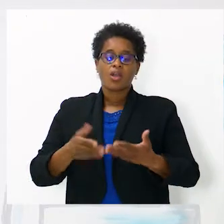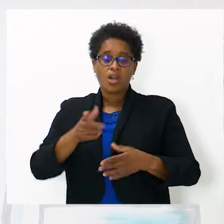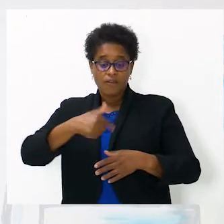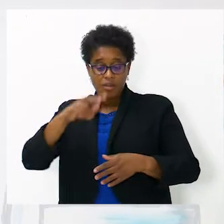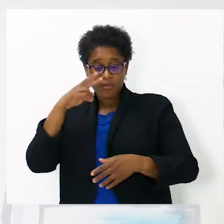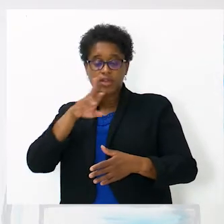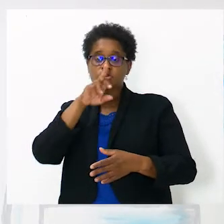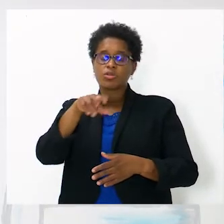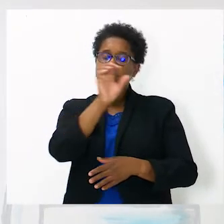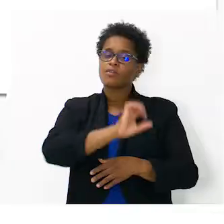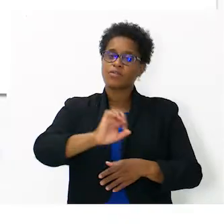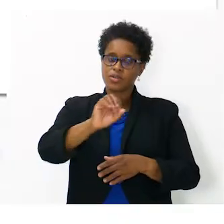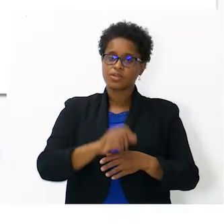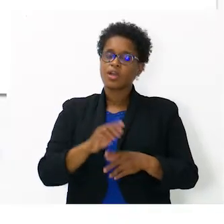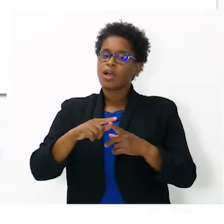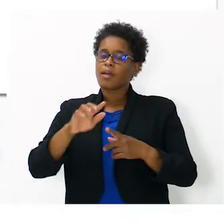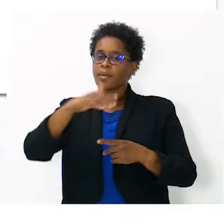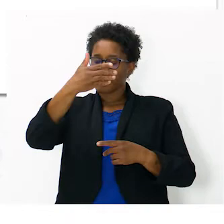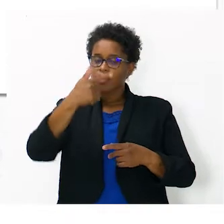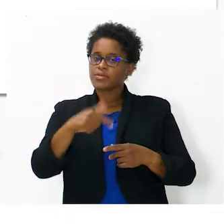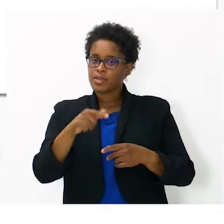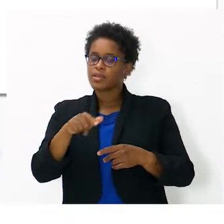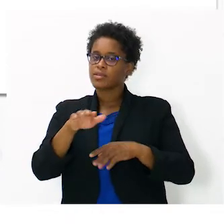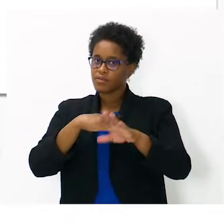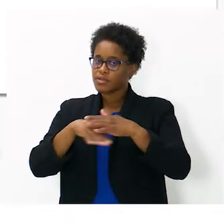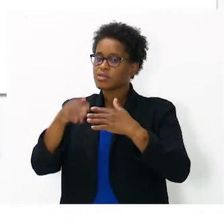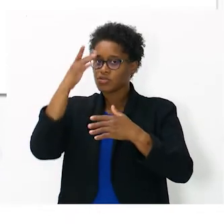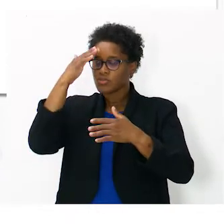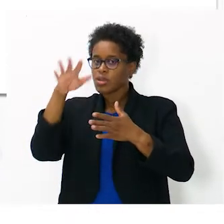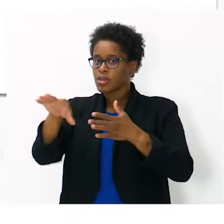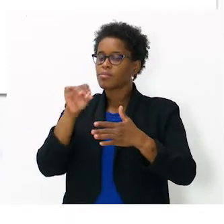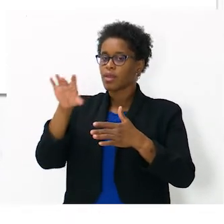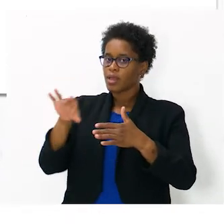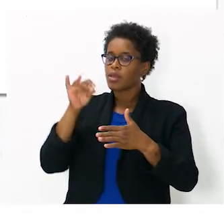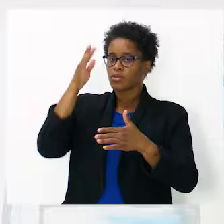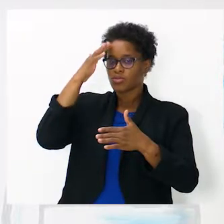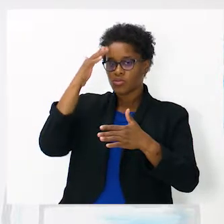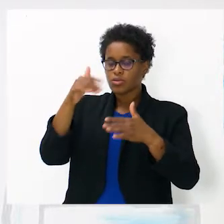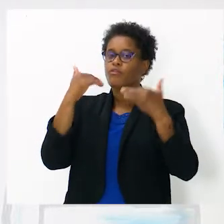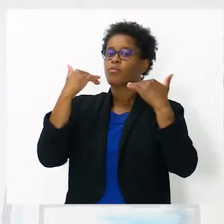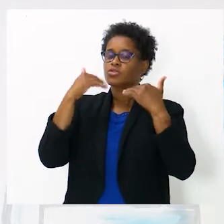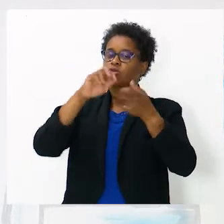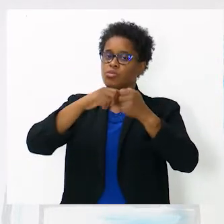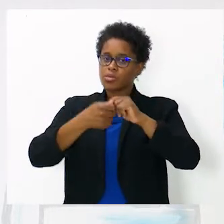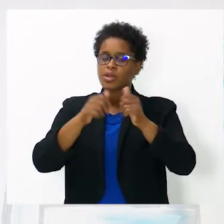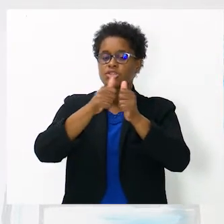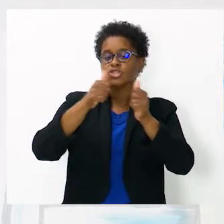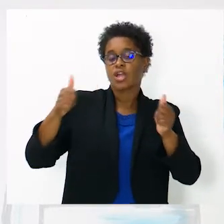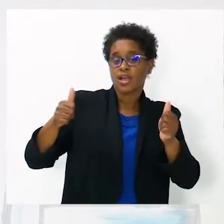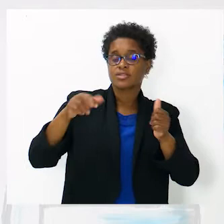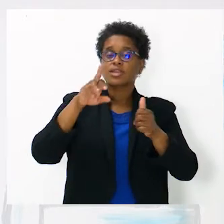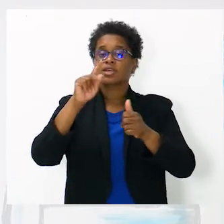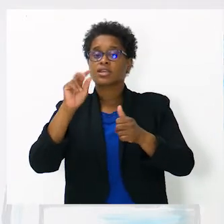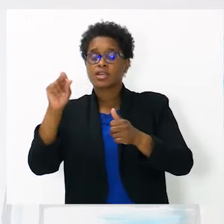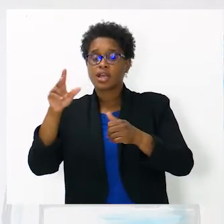Vamos ver a vossa resposta. Primeiramente, temos que tirar os dados do problema. Distância real que